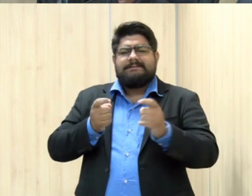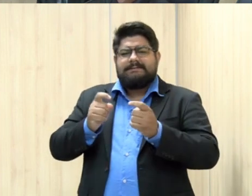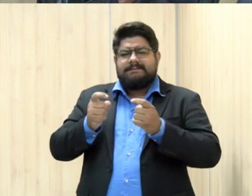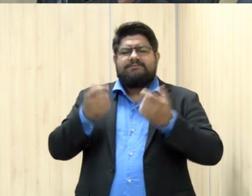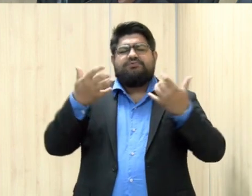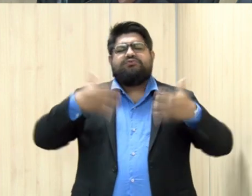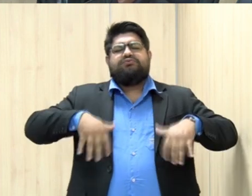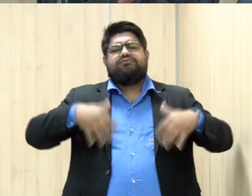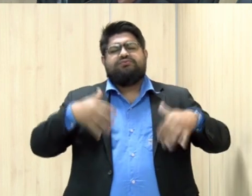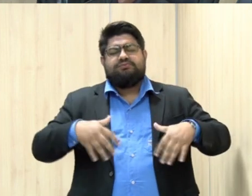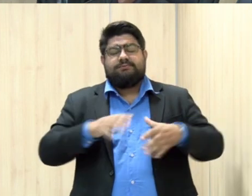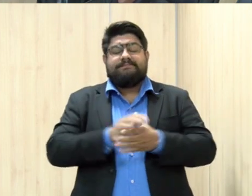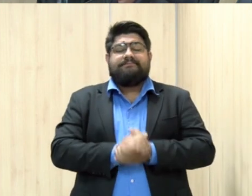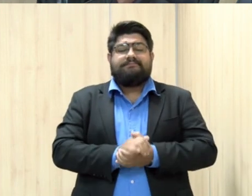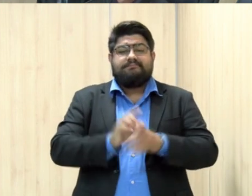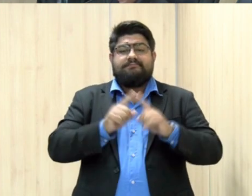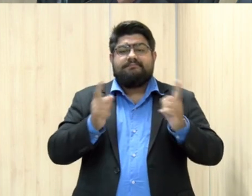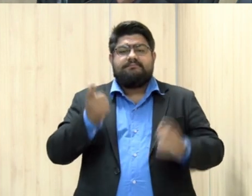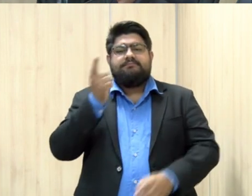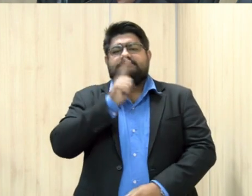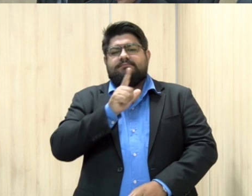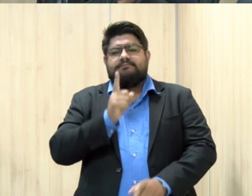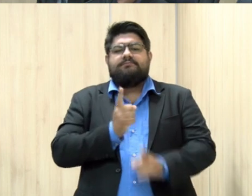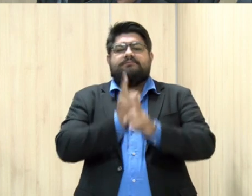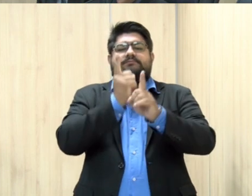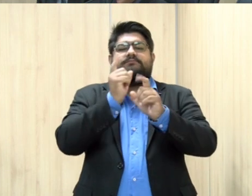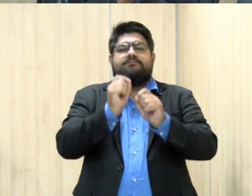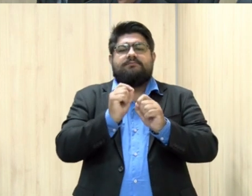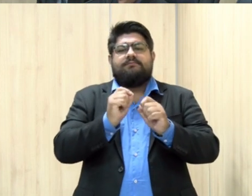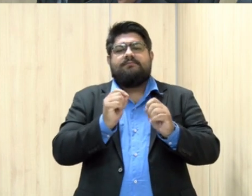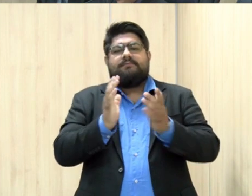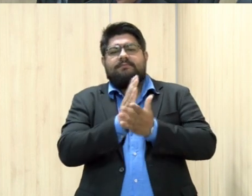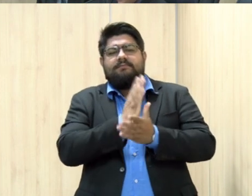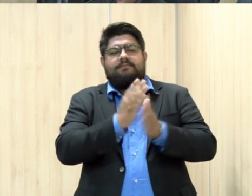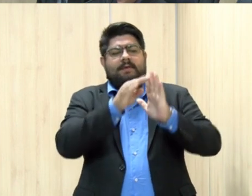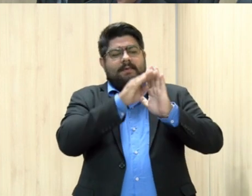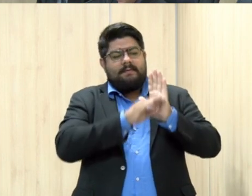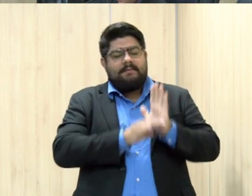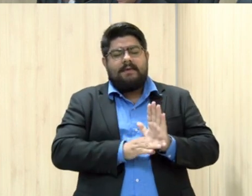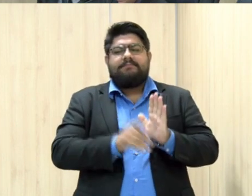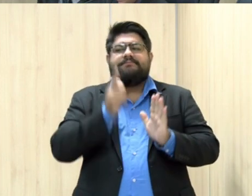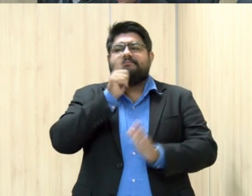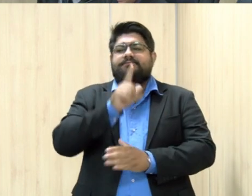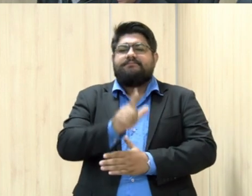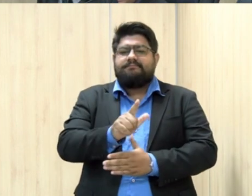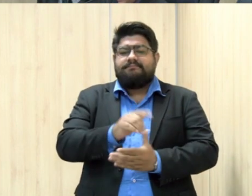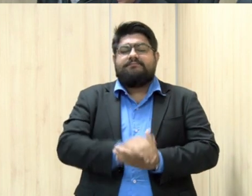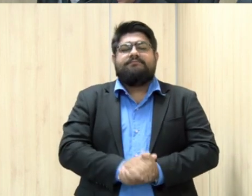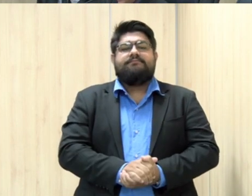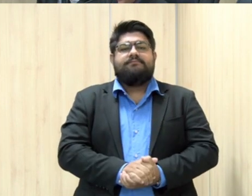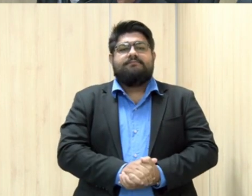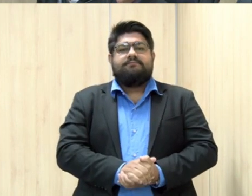nós conseguimos encontrar algum argumento para quem te pudesse